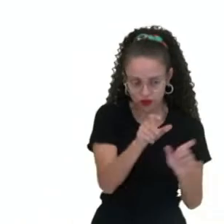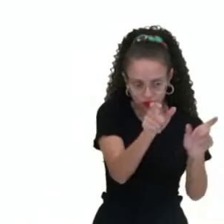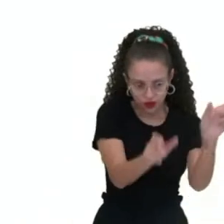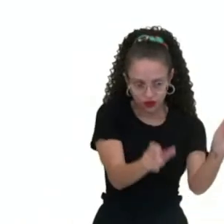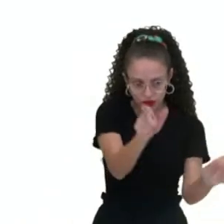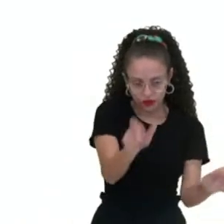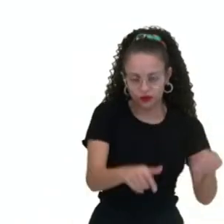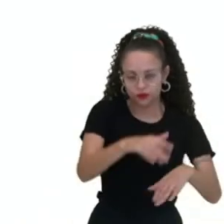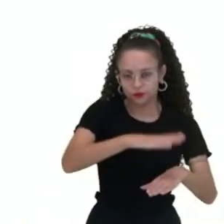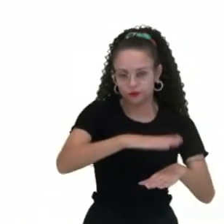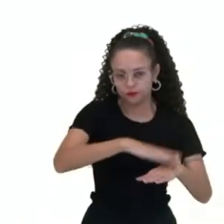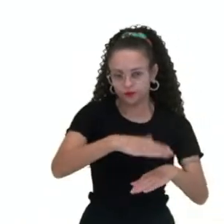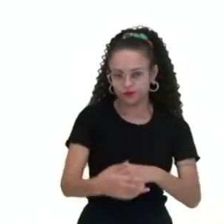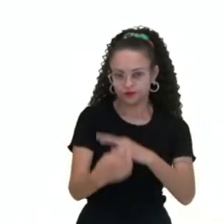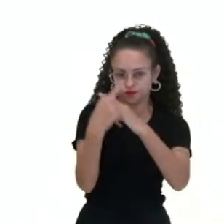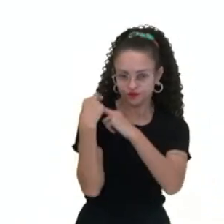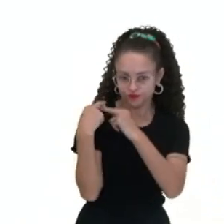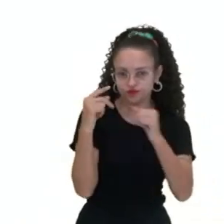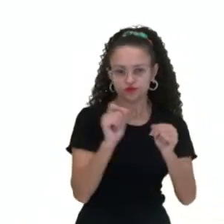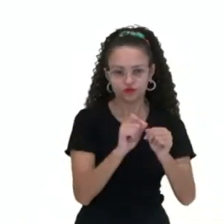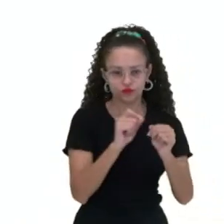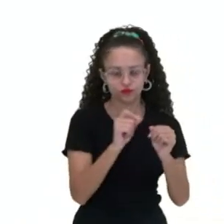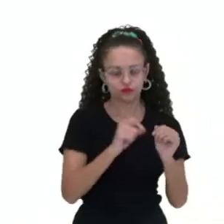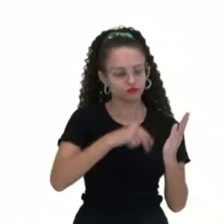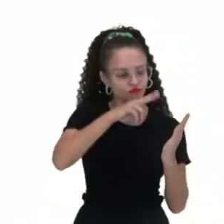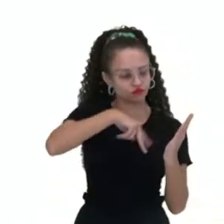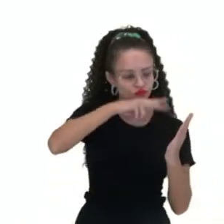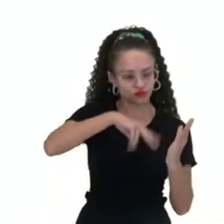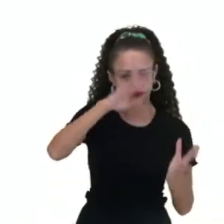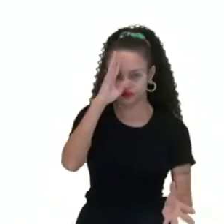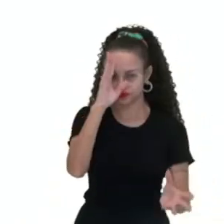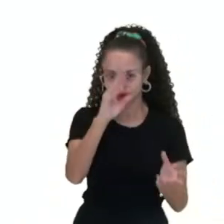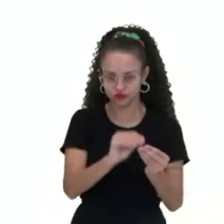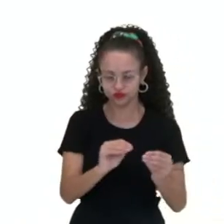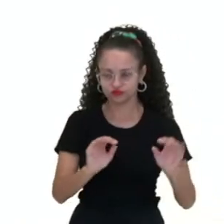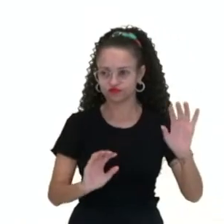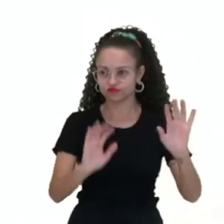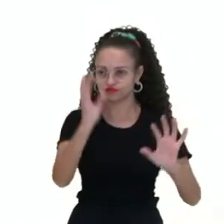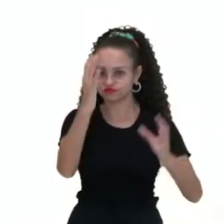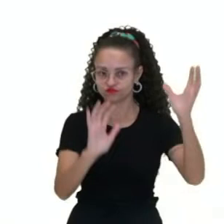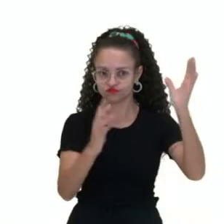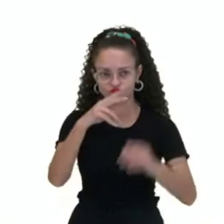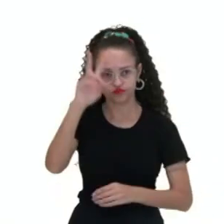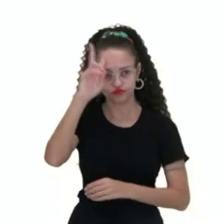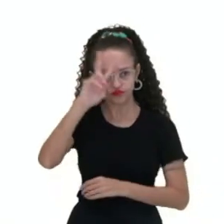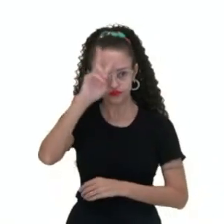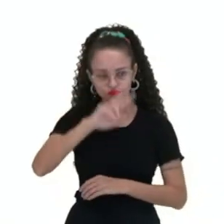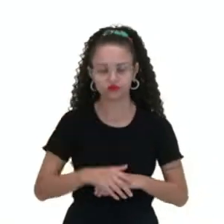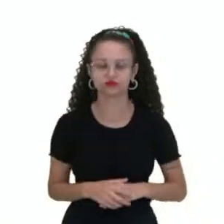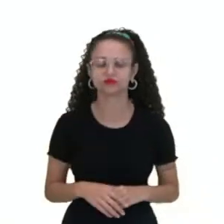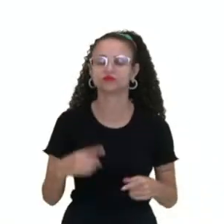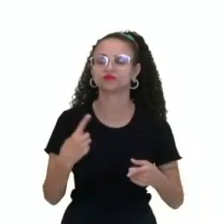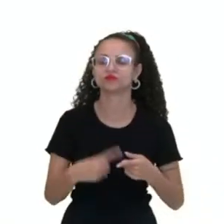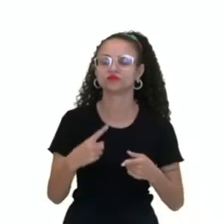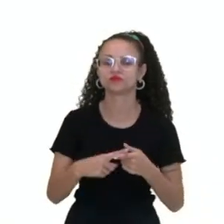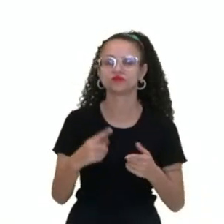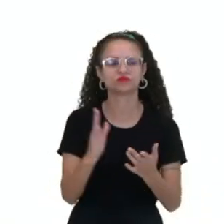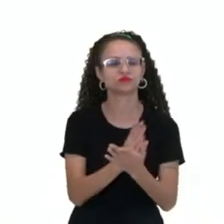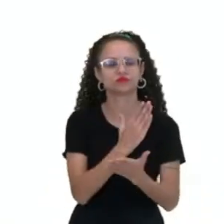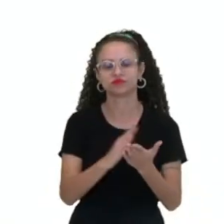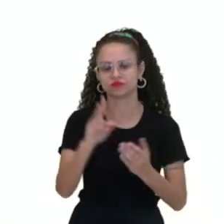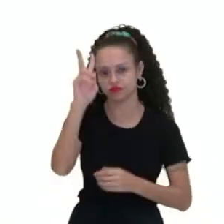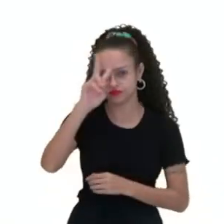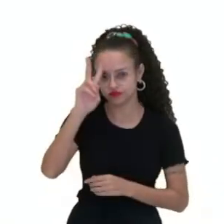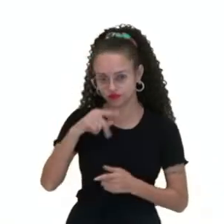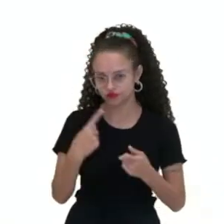indivíduos responsáveis por realizar a leitura e interpretação dos acontecimentos históricos. Por que a divisão, gente?